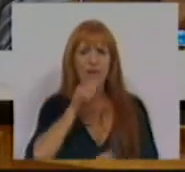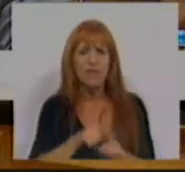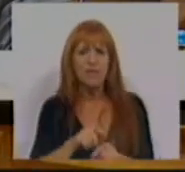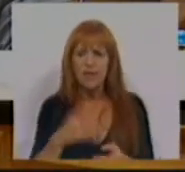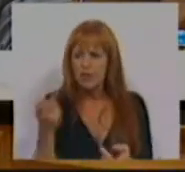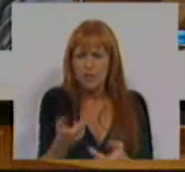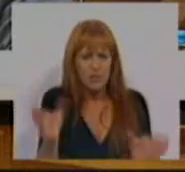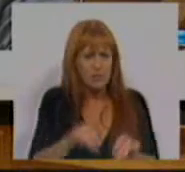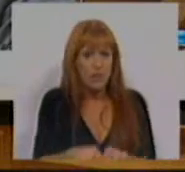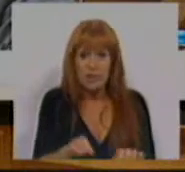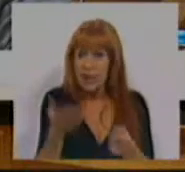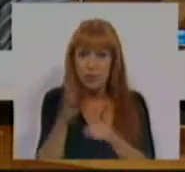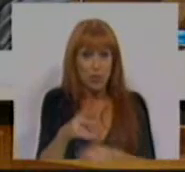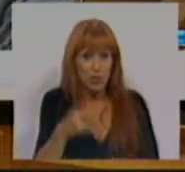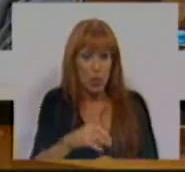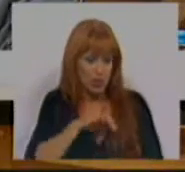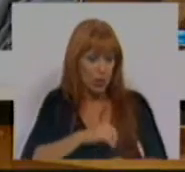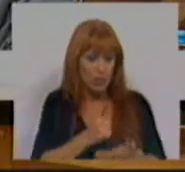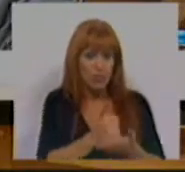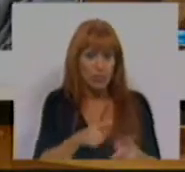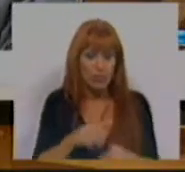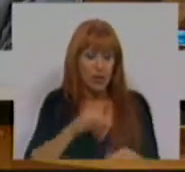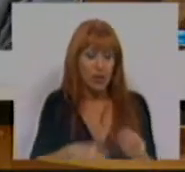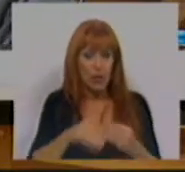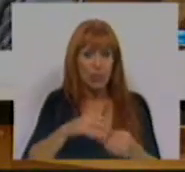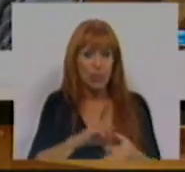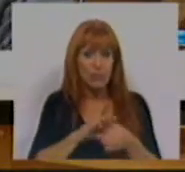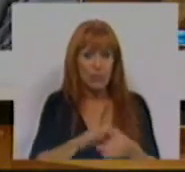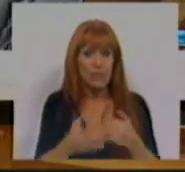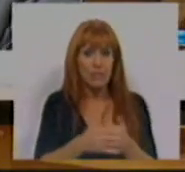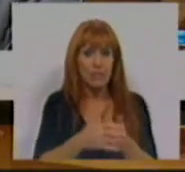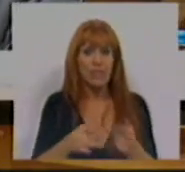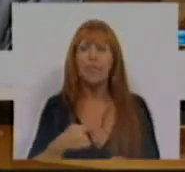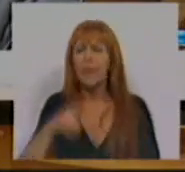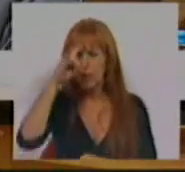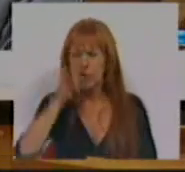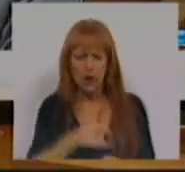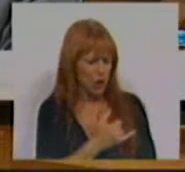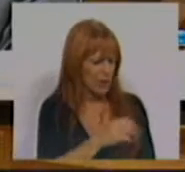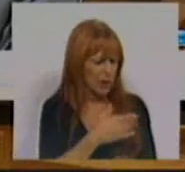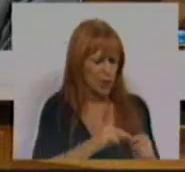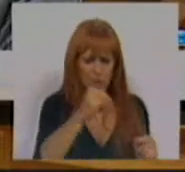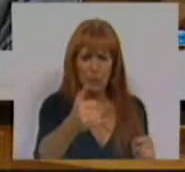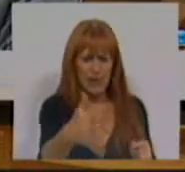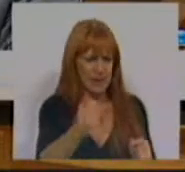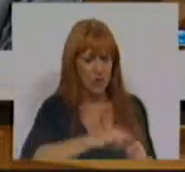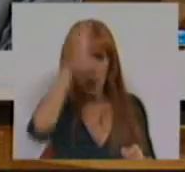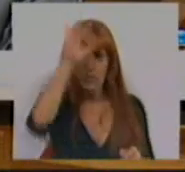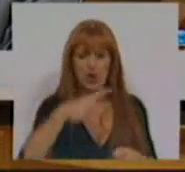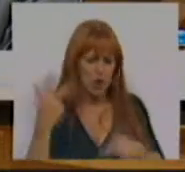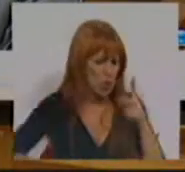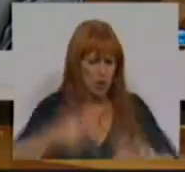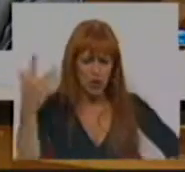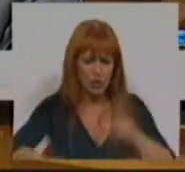mais favorecidas, como por exemplo o corte no abono, o corte do complemento solidário para idosos, e recordo que entre 2011 e 2015 o Governo